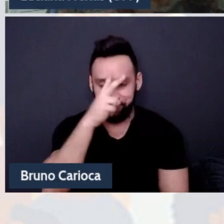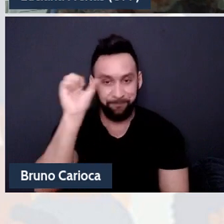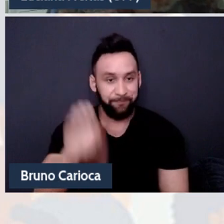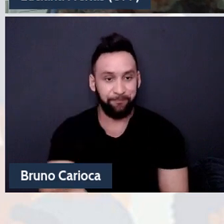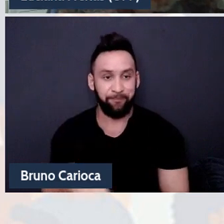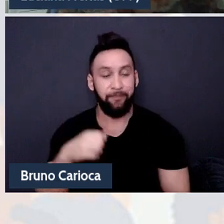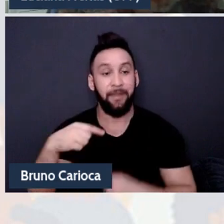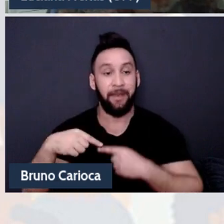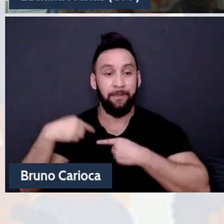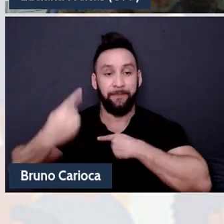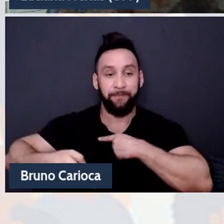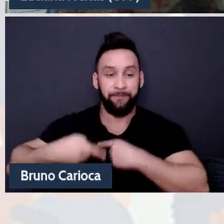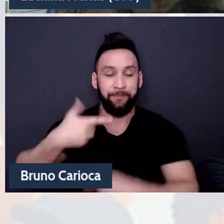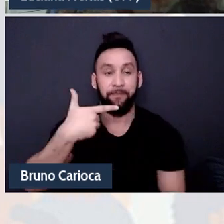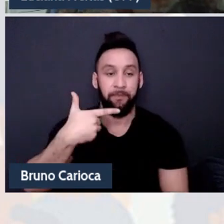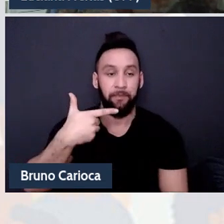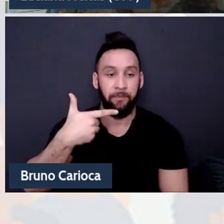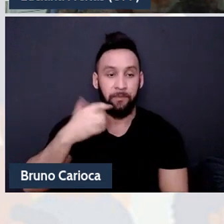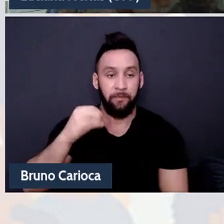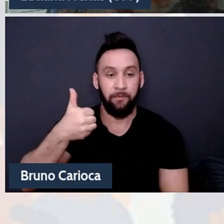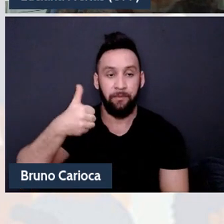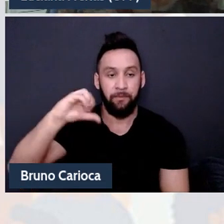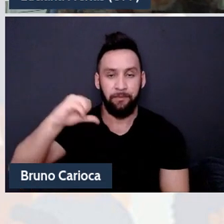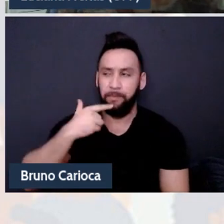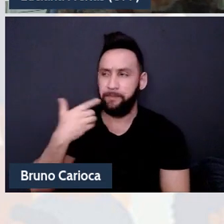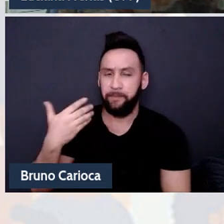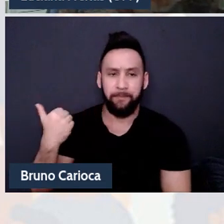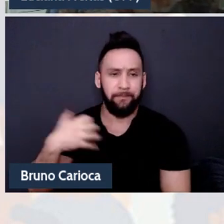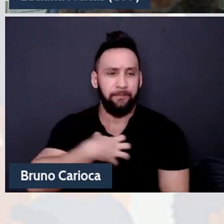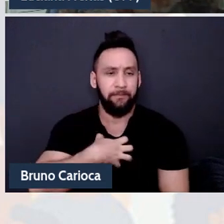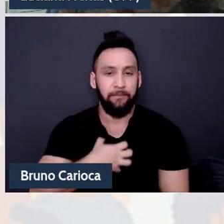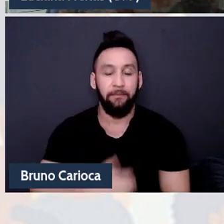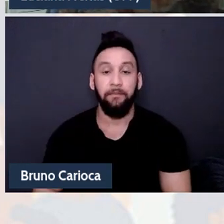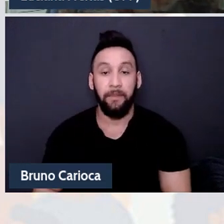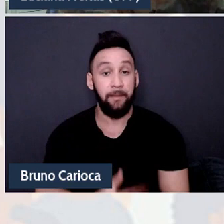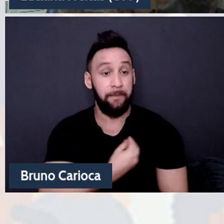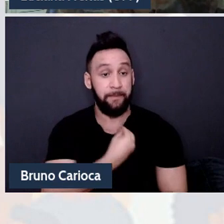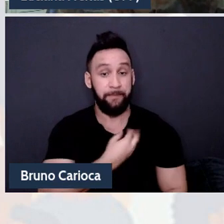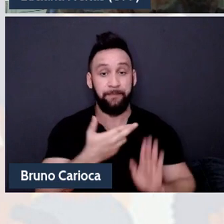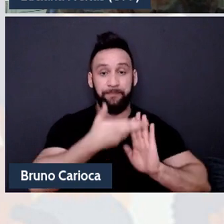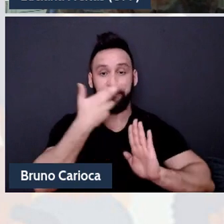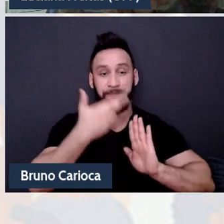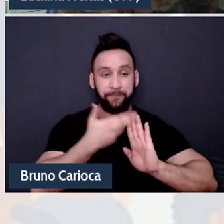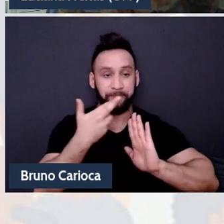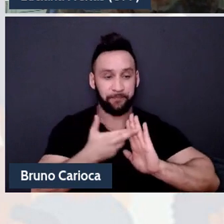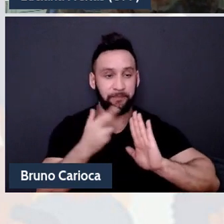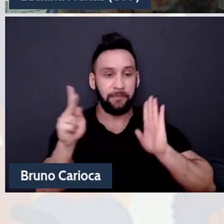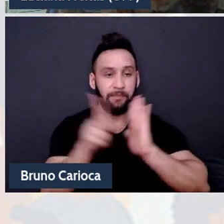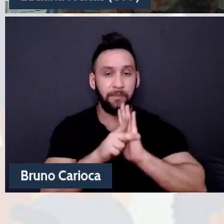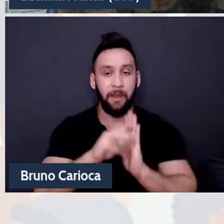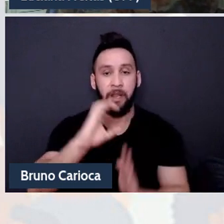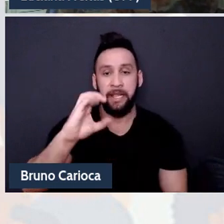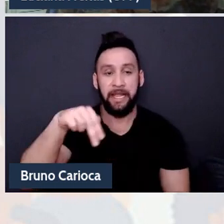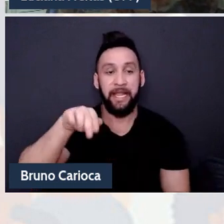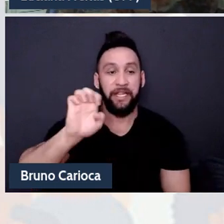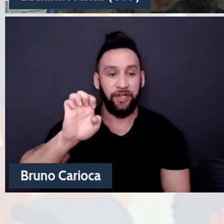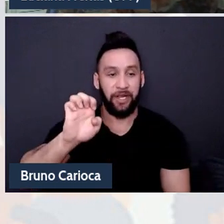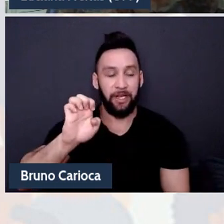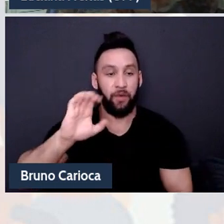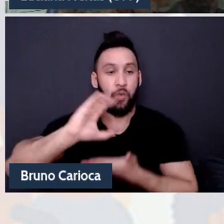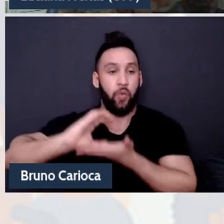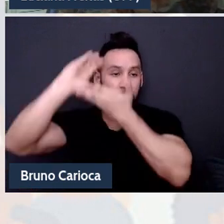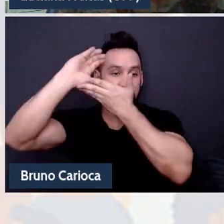2019, né, mais recentemente, o que que a gente teve? A resolução que cria novas